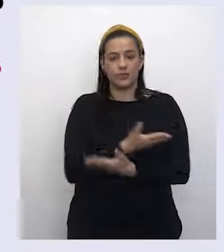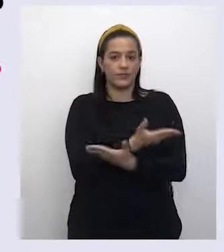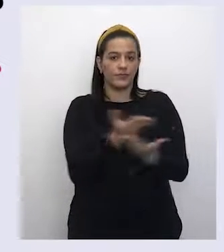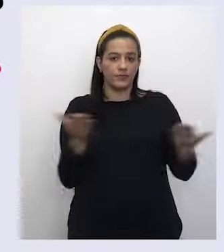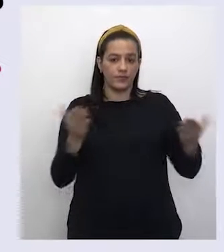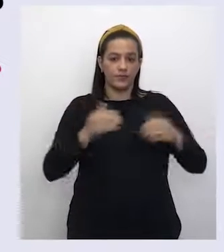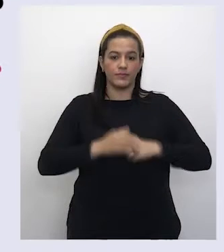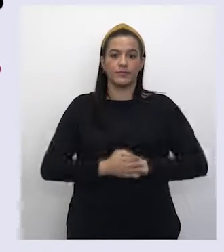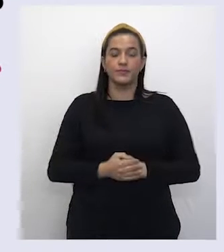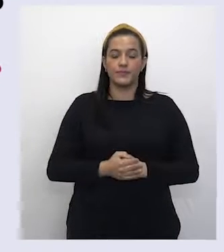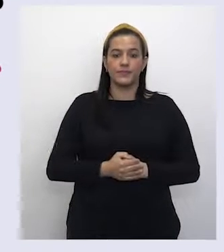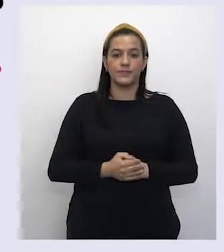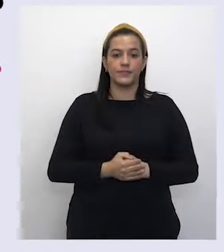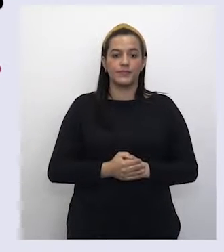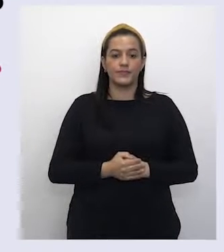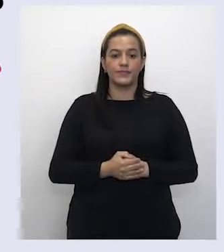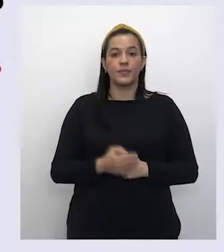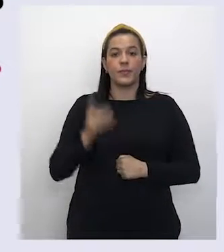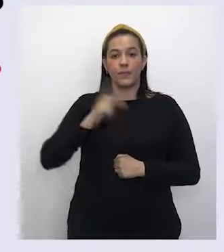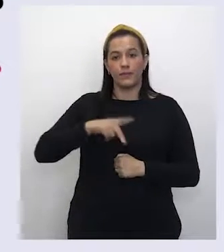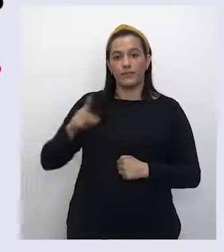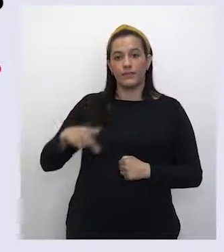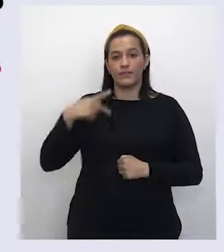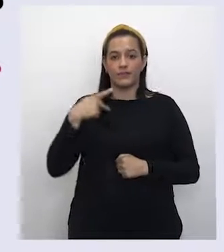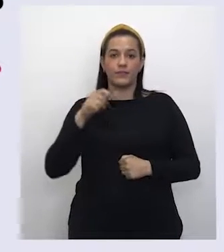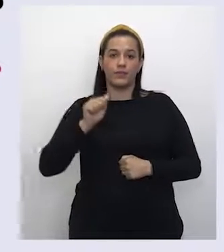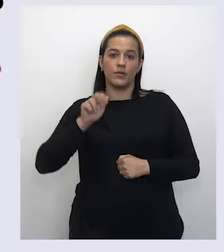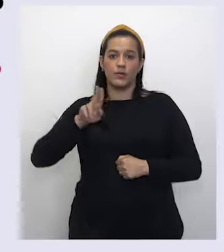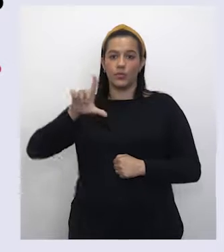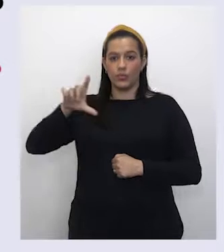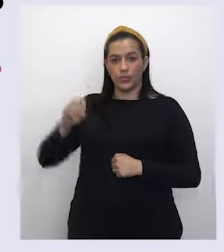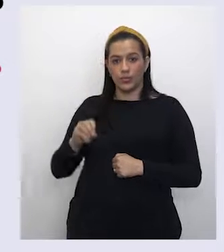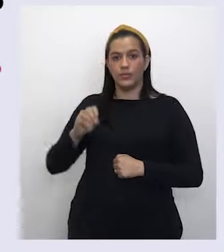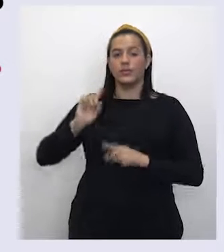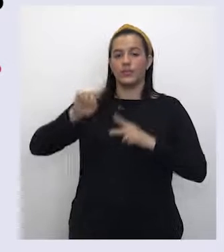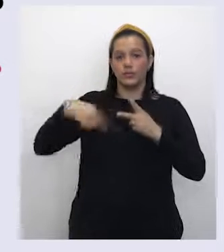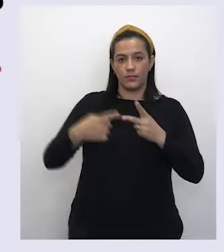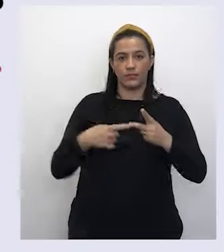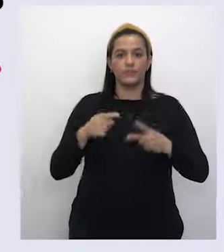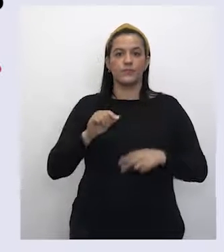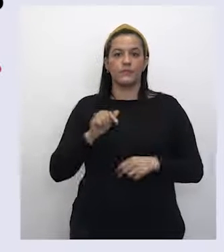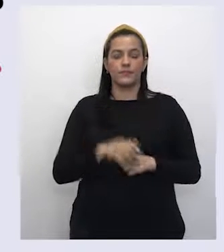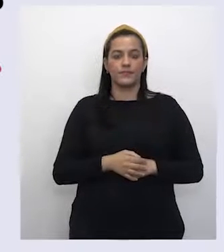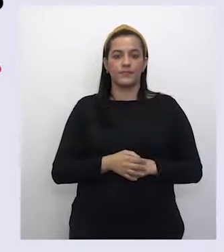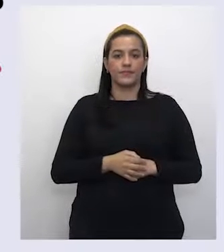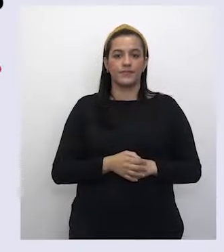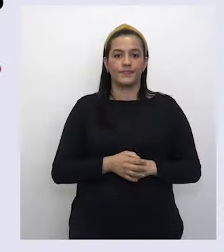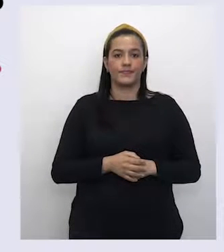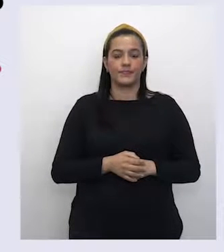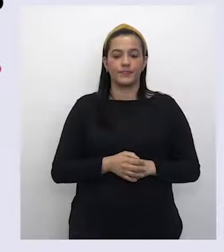vocês. O professor Paulo também vai se despedir, e em seguida a professora Núbia.